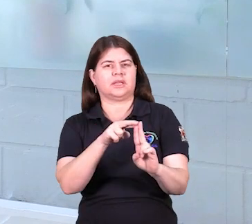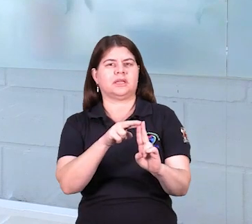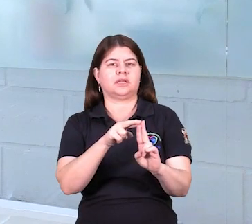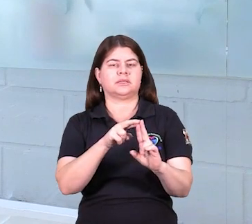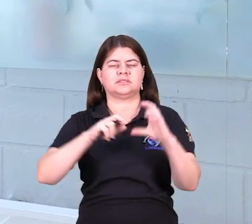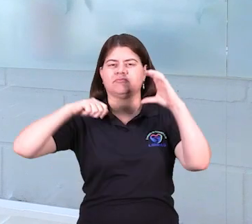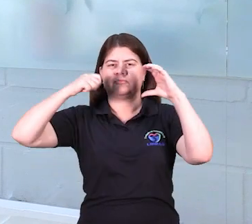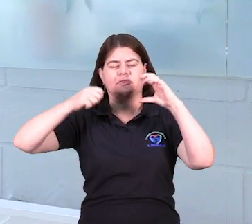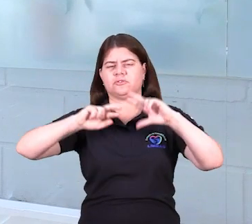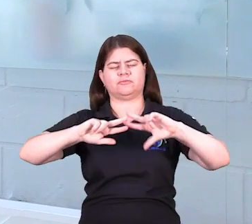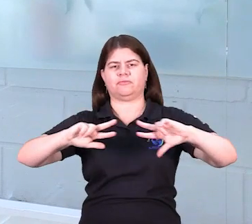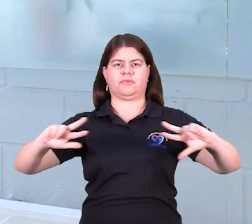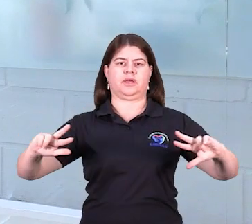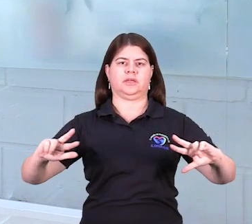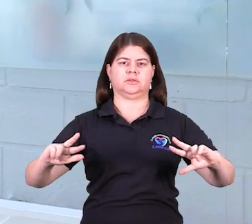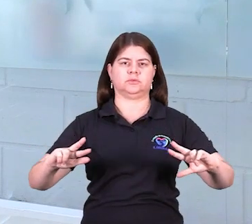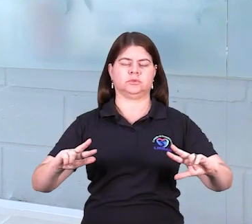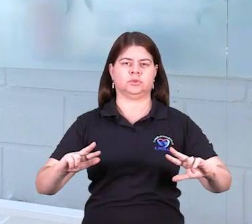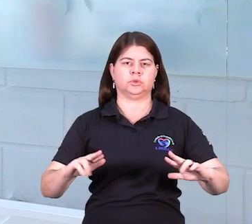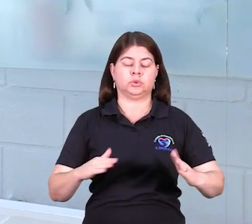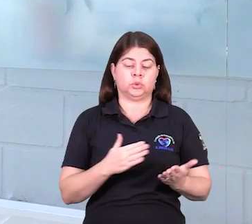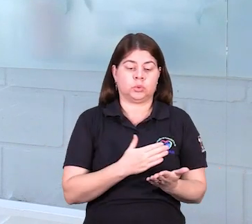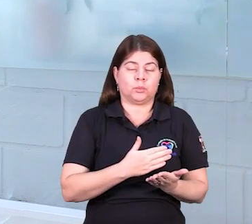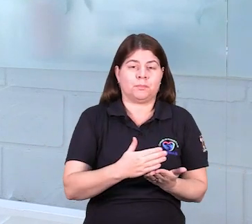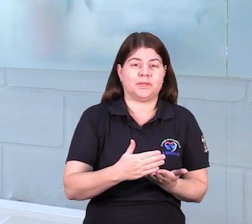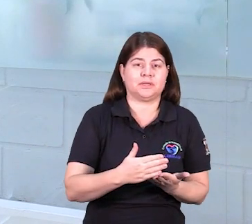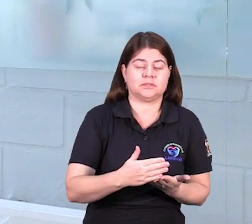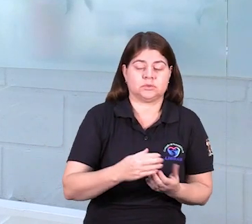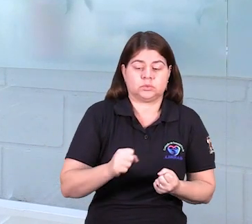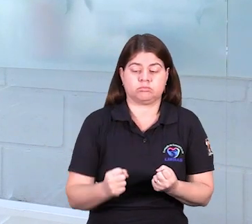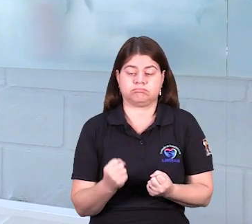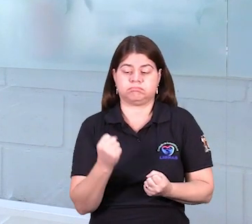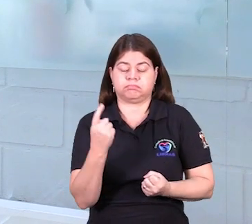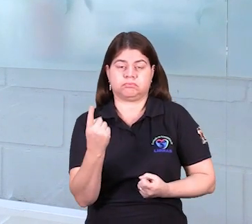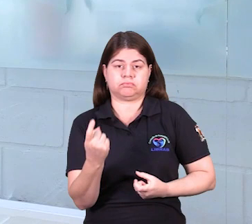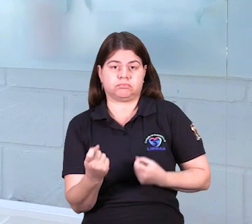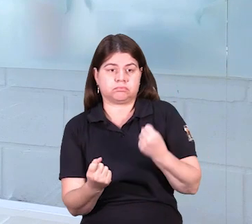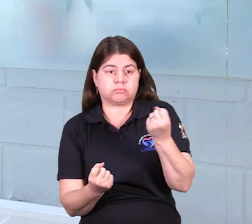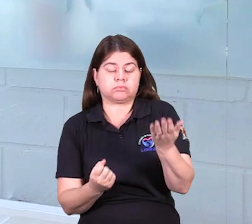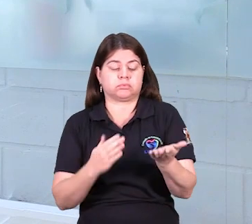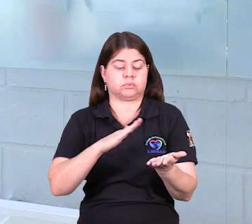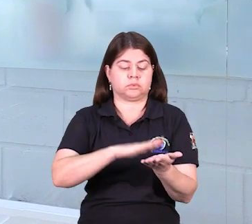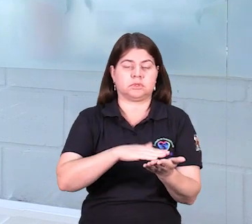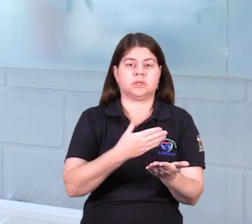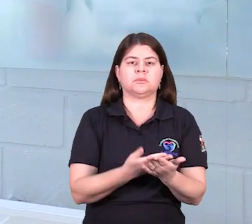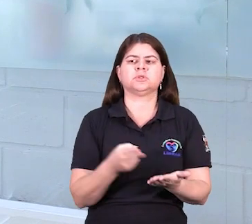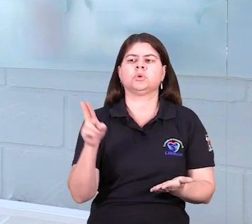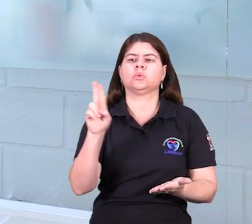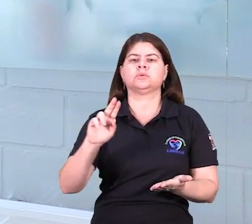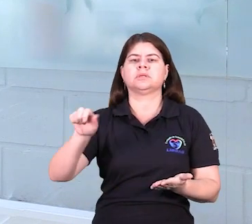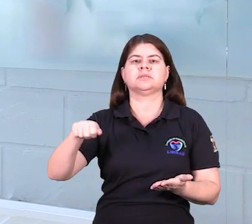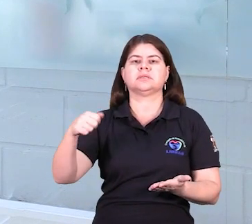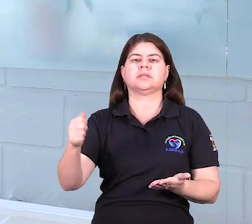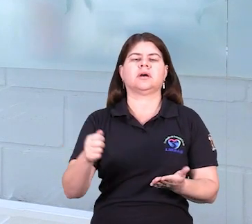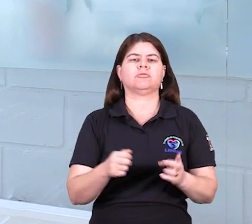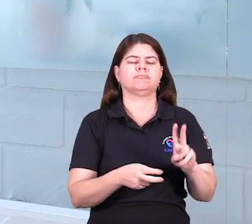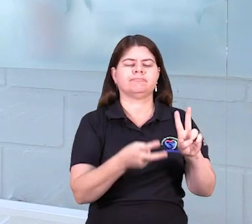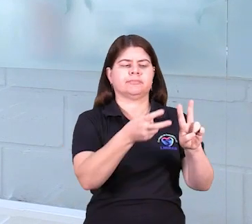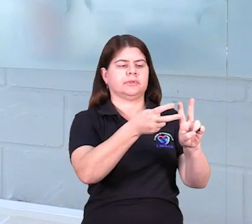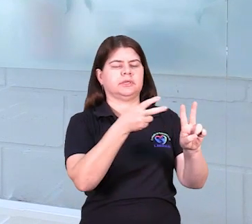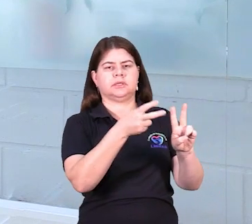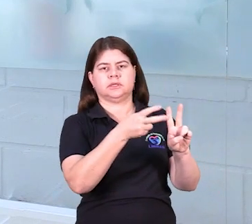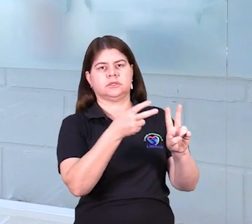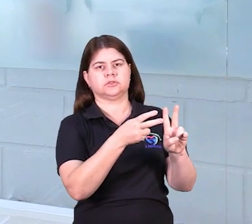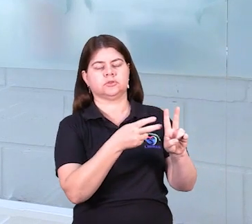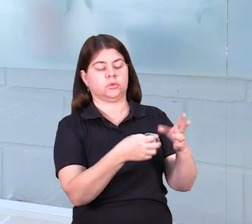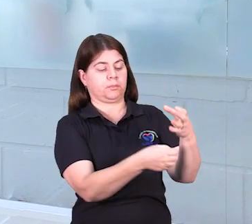na introdução, quando só toca a música, que vários intérpretes faziam vários sinais de índio,